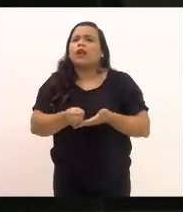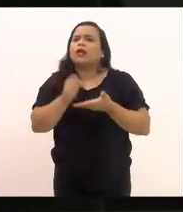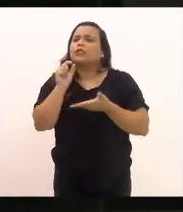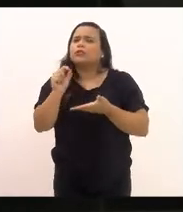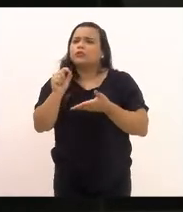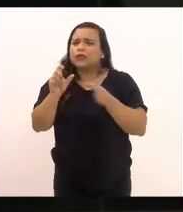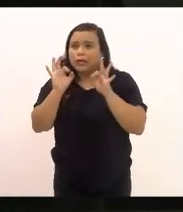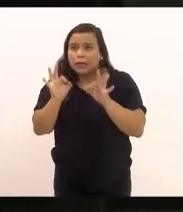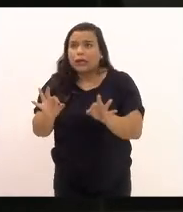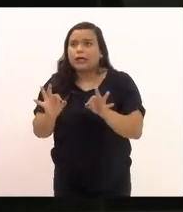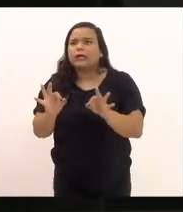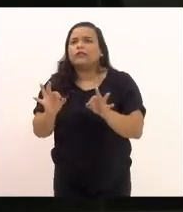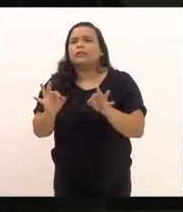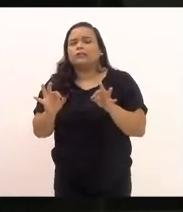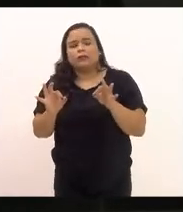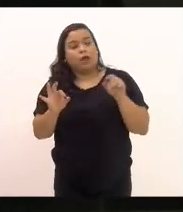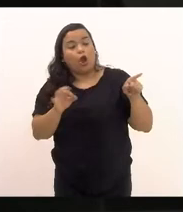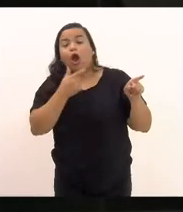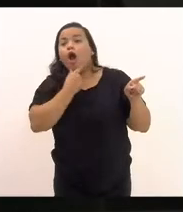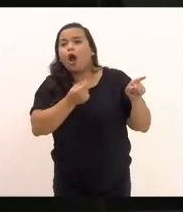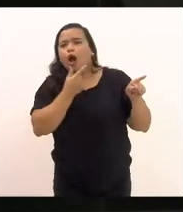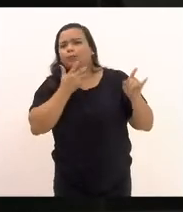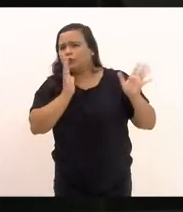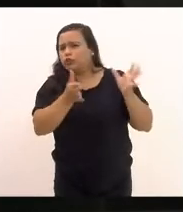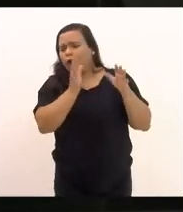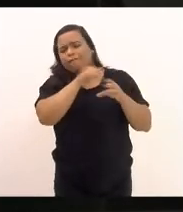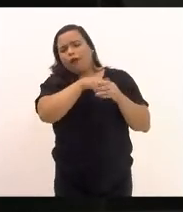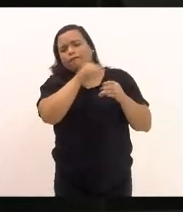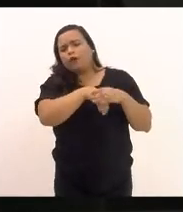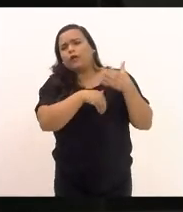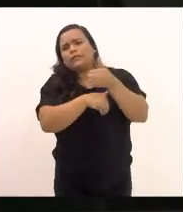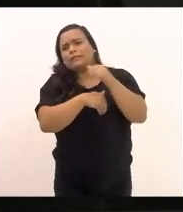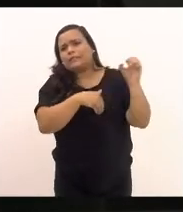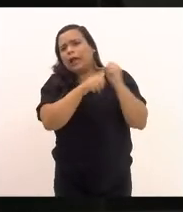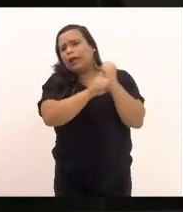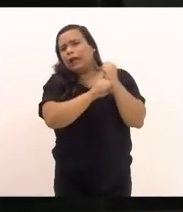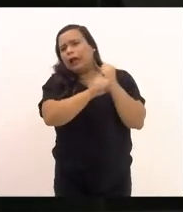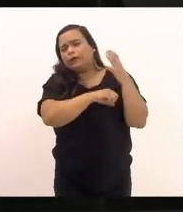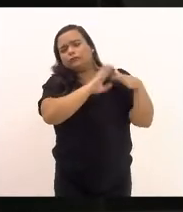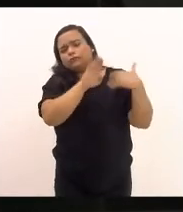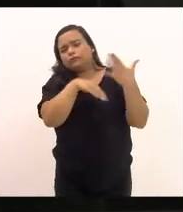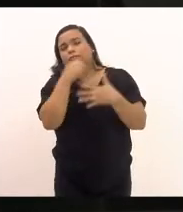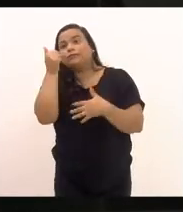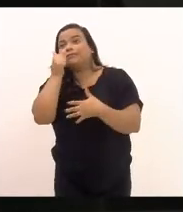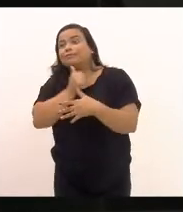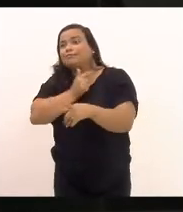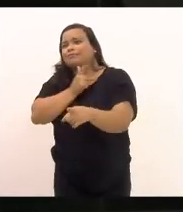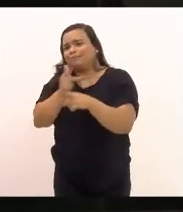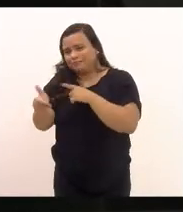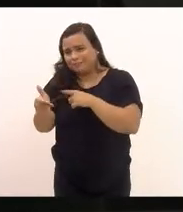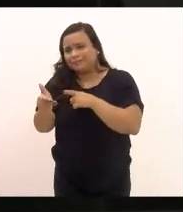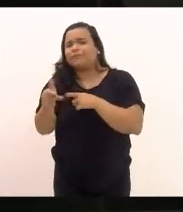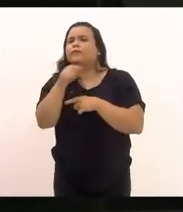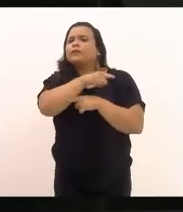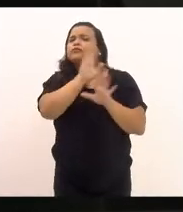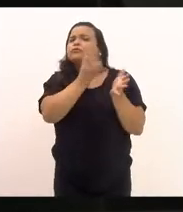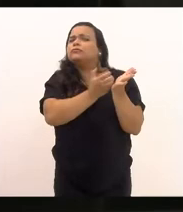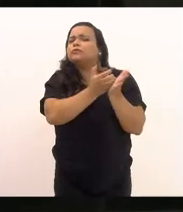garantido 100 anos depois, porque essa discussão começou exatamente desde a Assembleia Constituinte